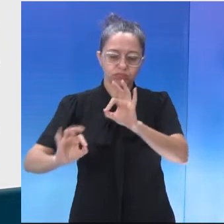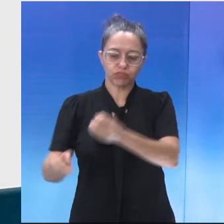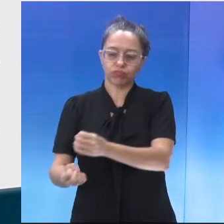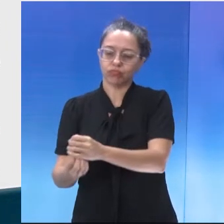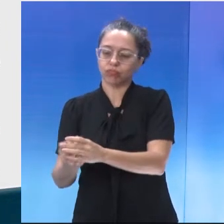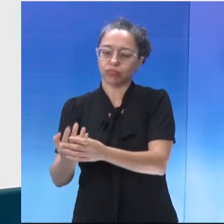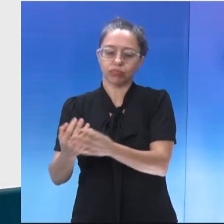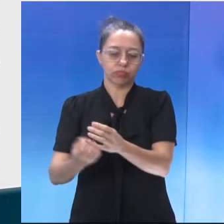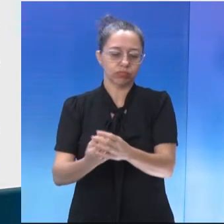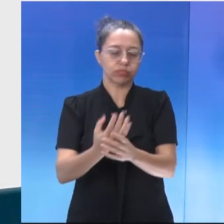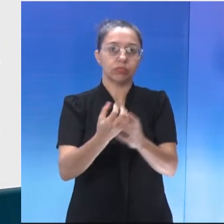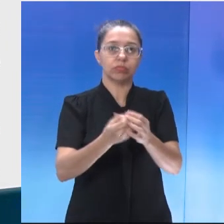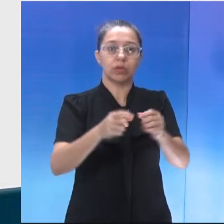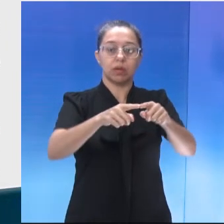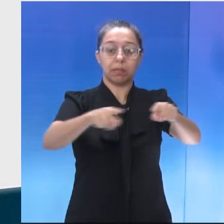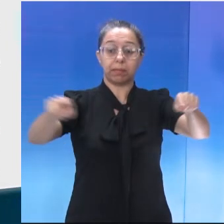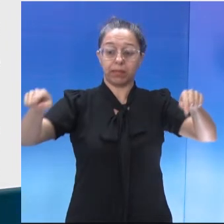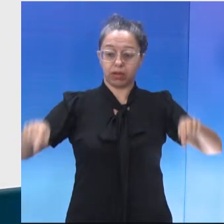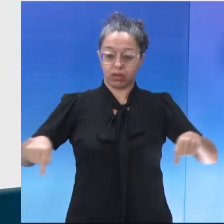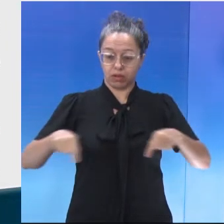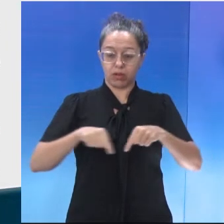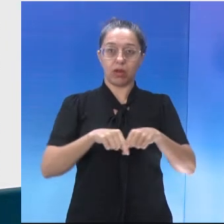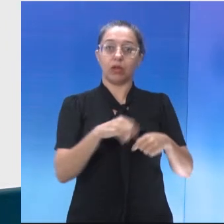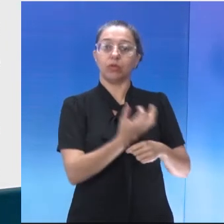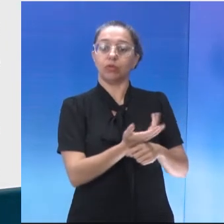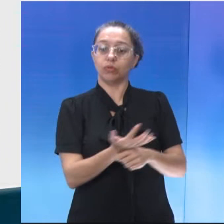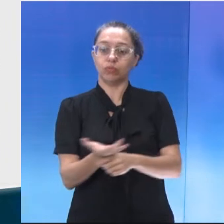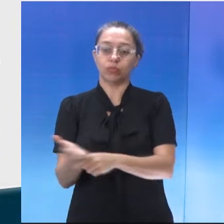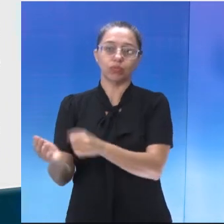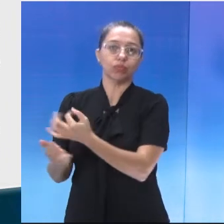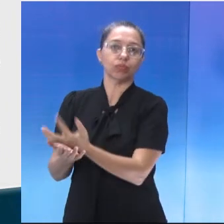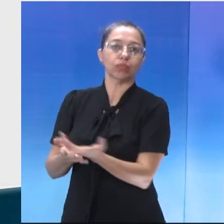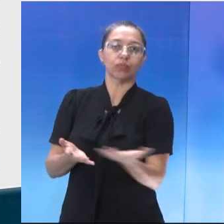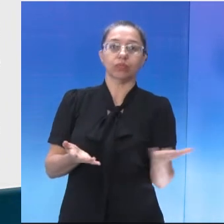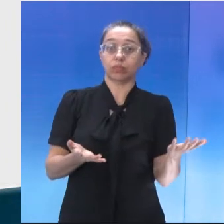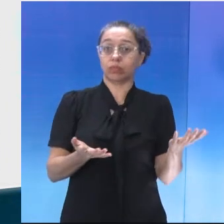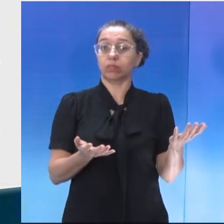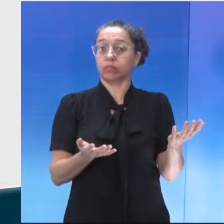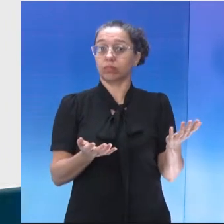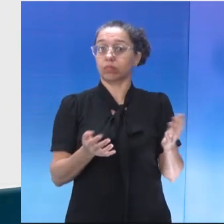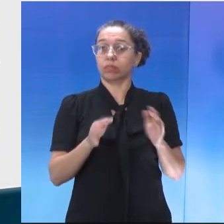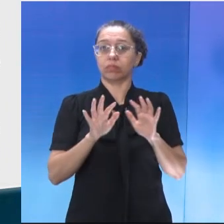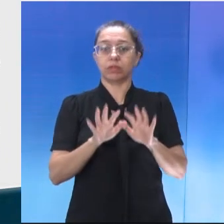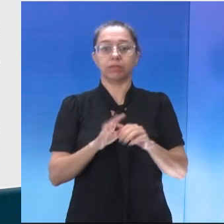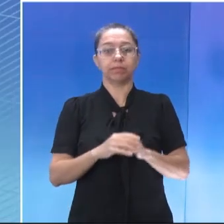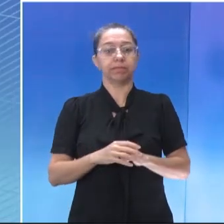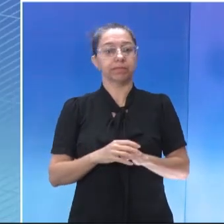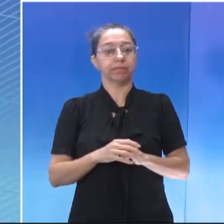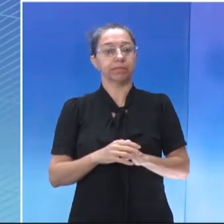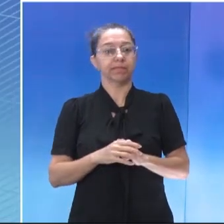e jardins, por meio de um processo quase intuitivo de seleção. Gente,